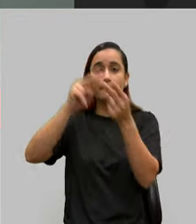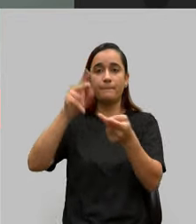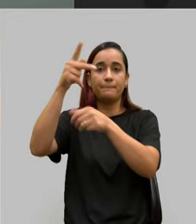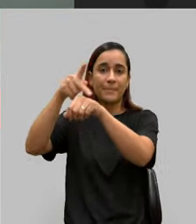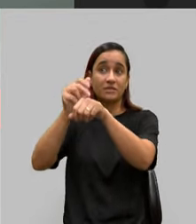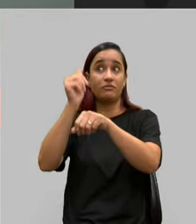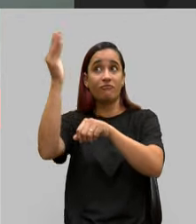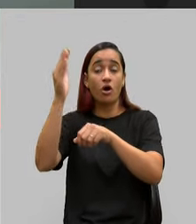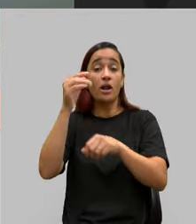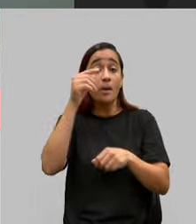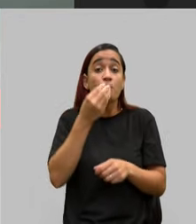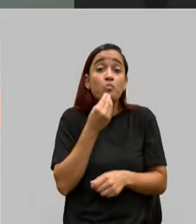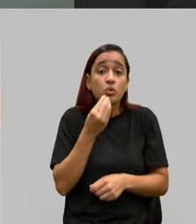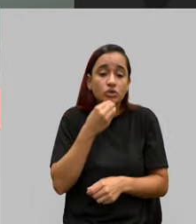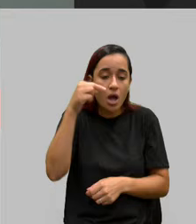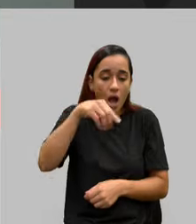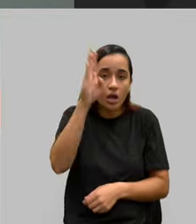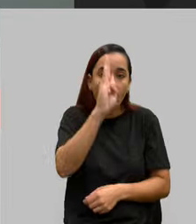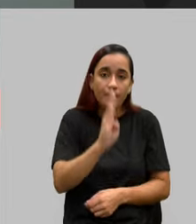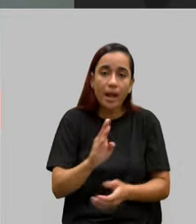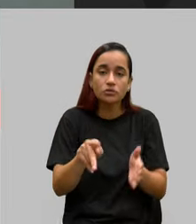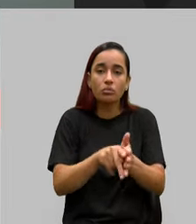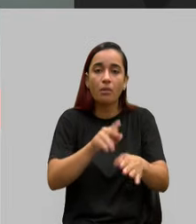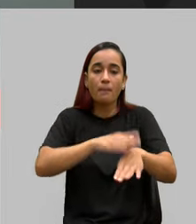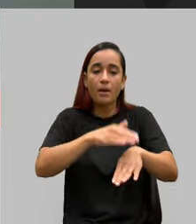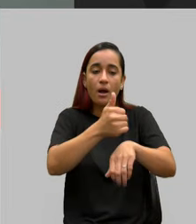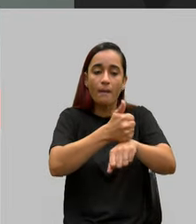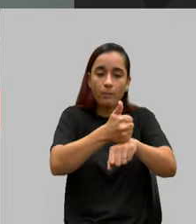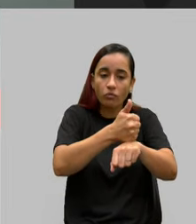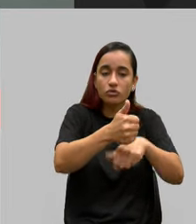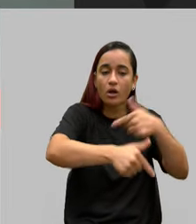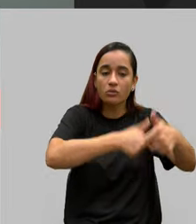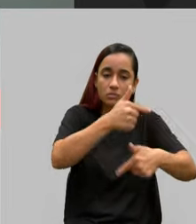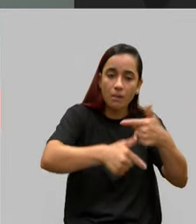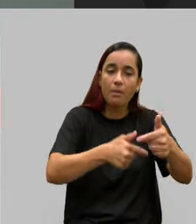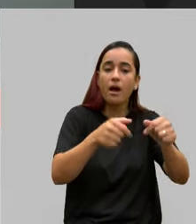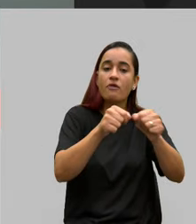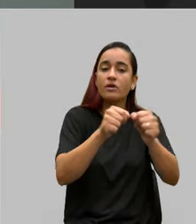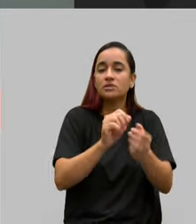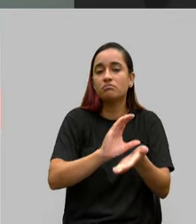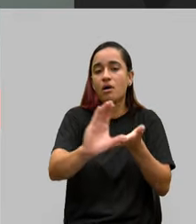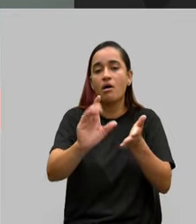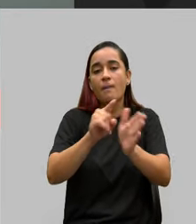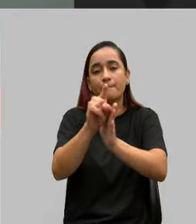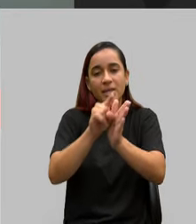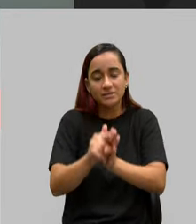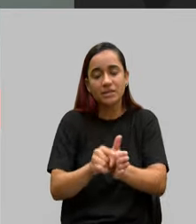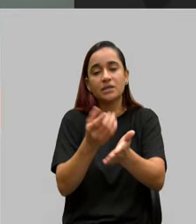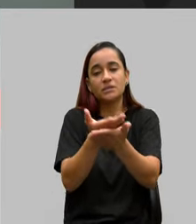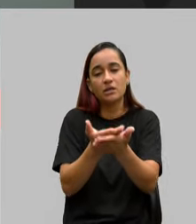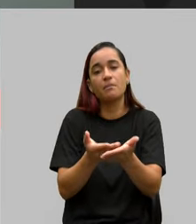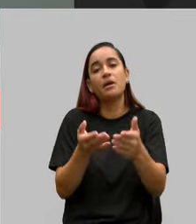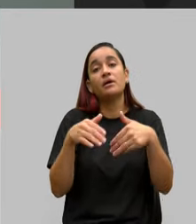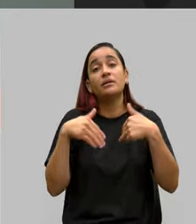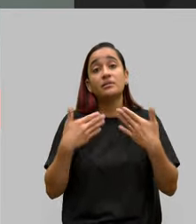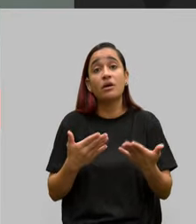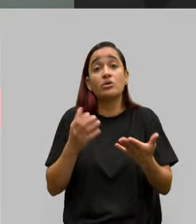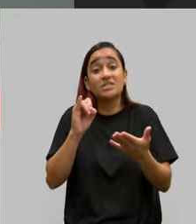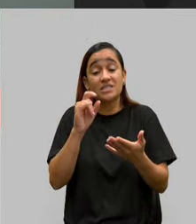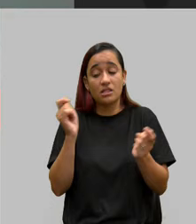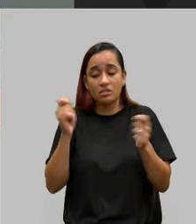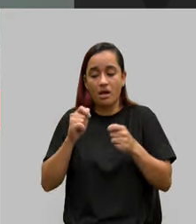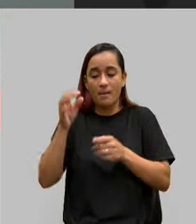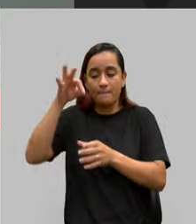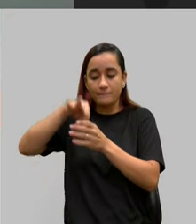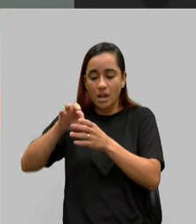beneficiando trabalhadores brasileiros gerando empregos e pesquisas se houvesse uma regulamentação do plantil e cultivo da canabis